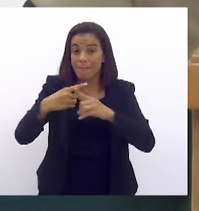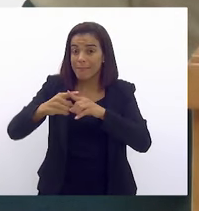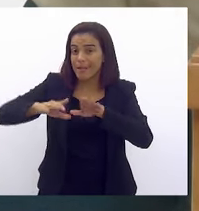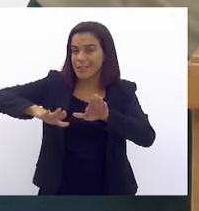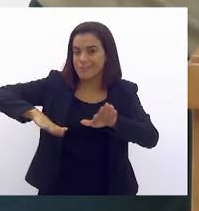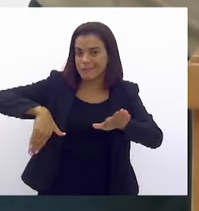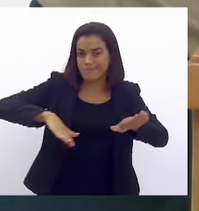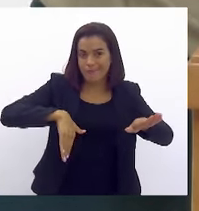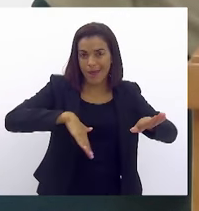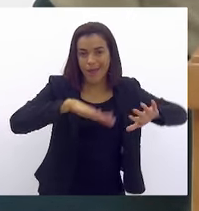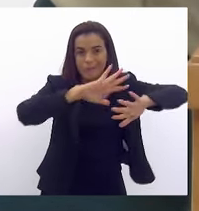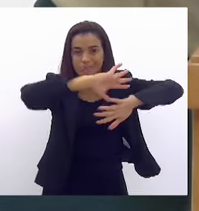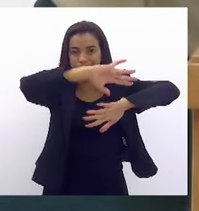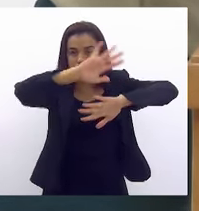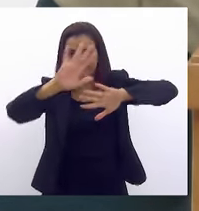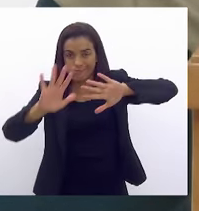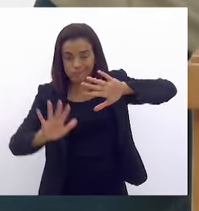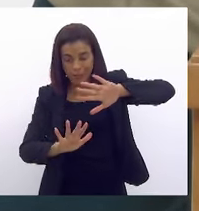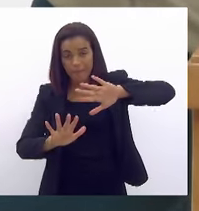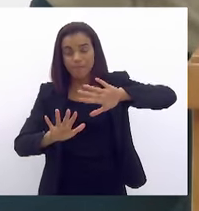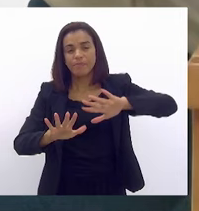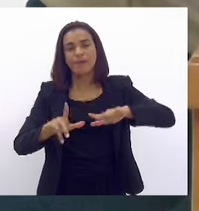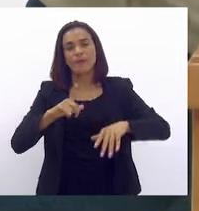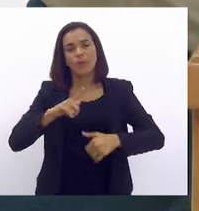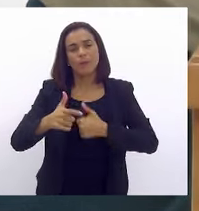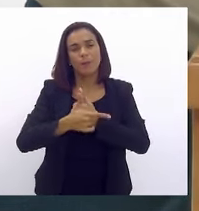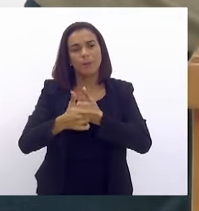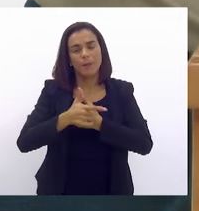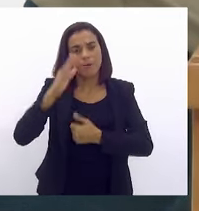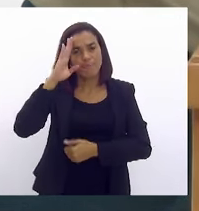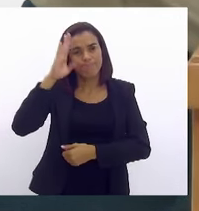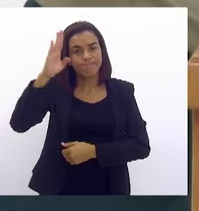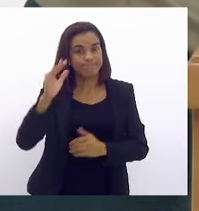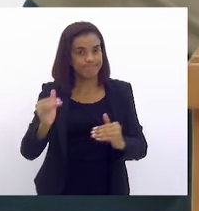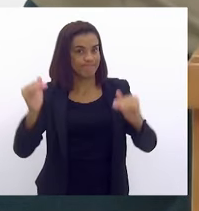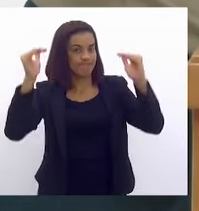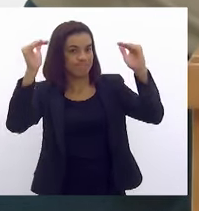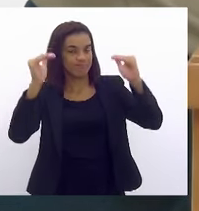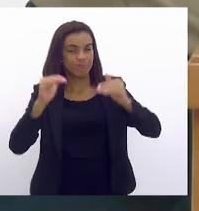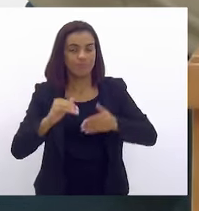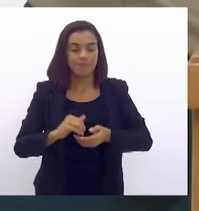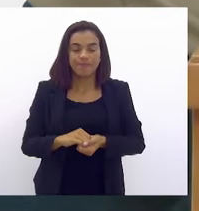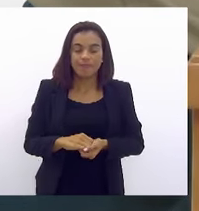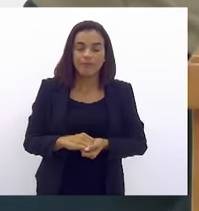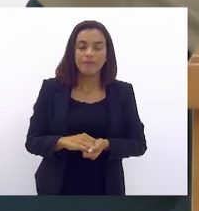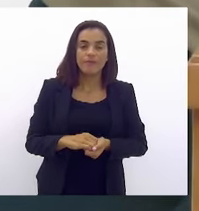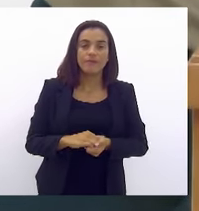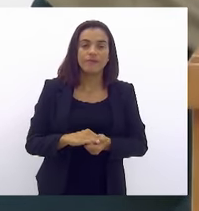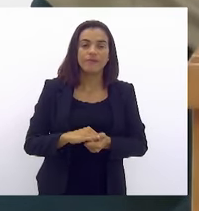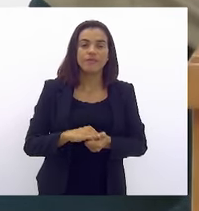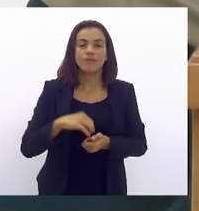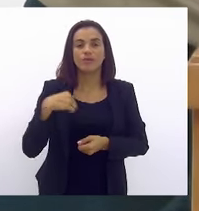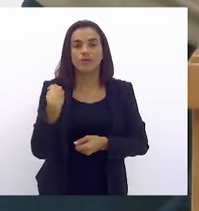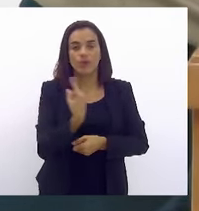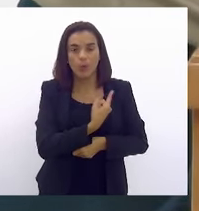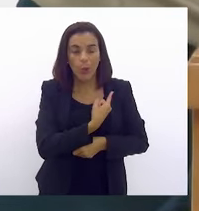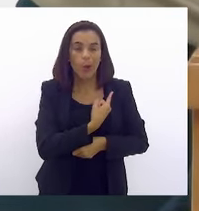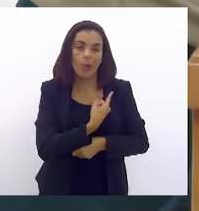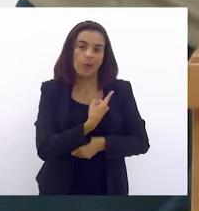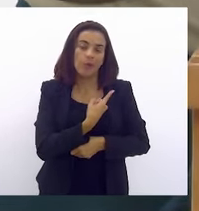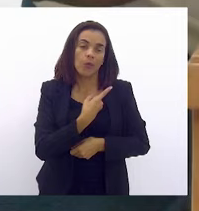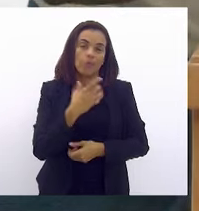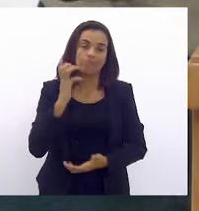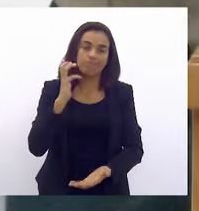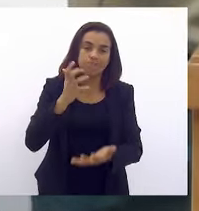gente tem esse papel fundamental através dessa autarquia. Né? Nós, com a privatização da